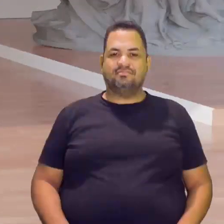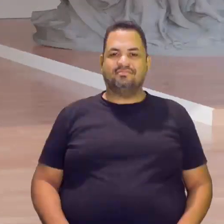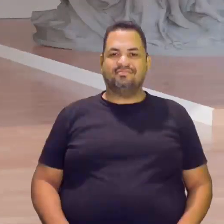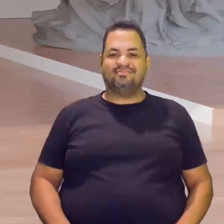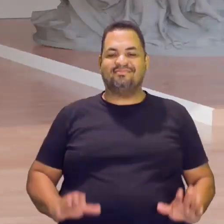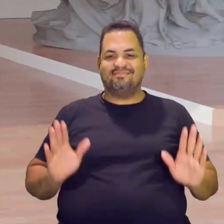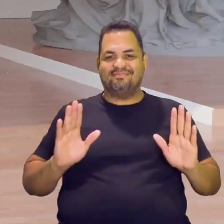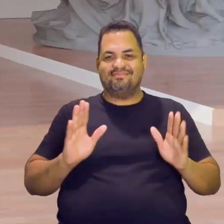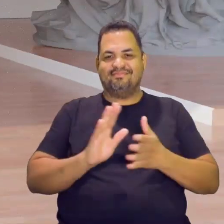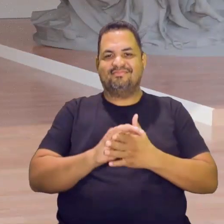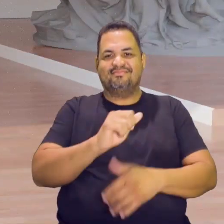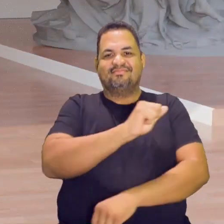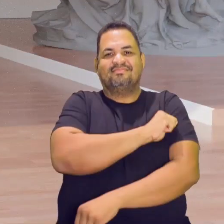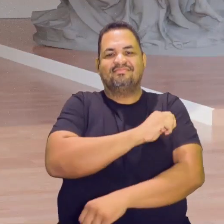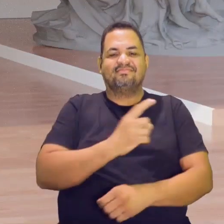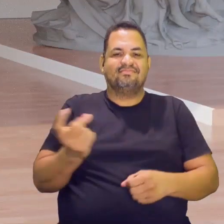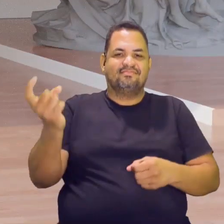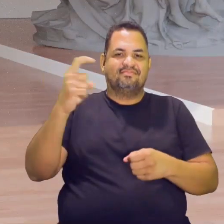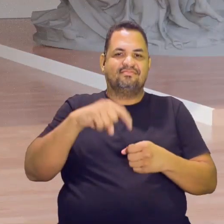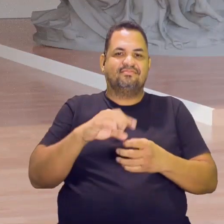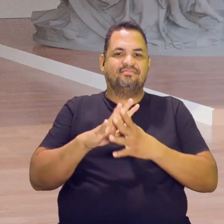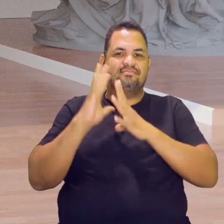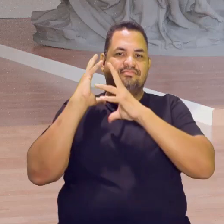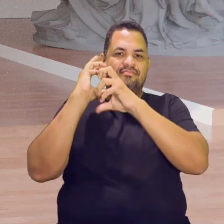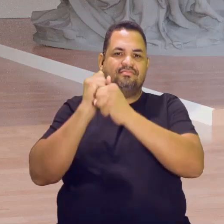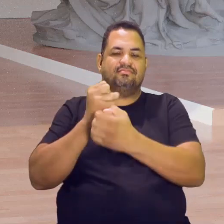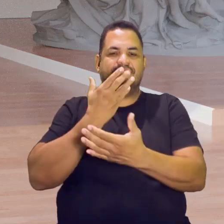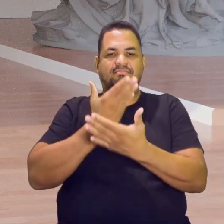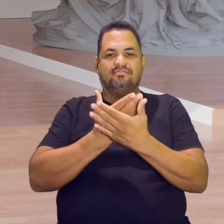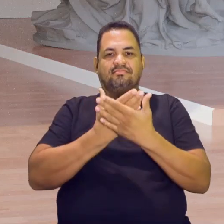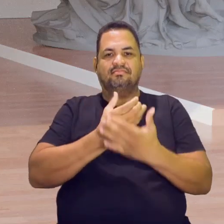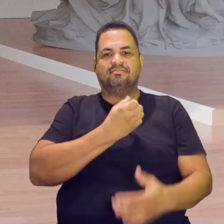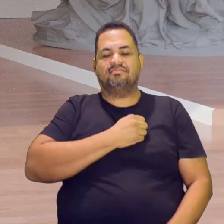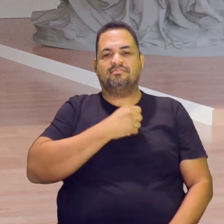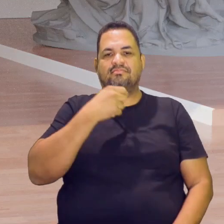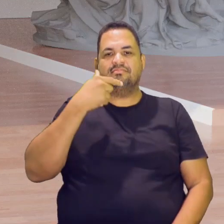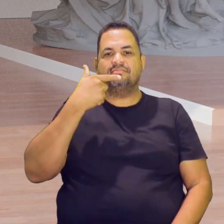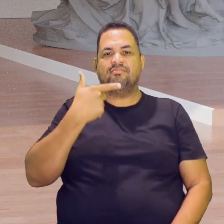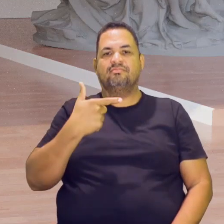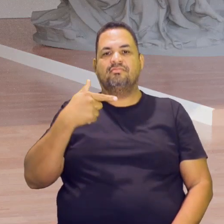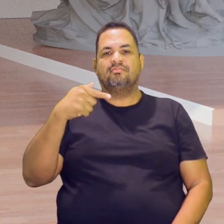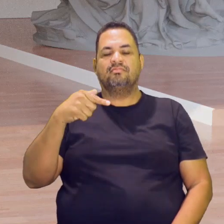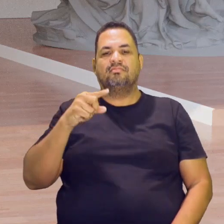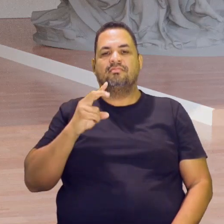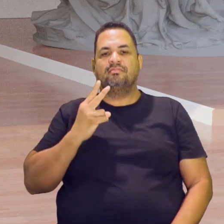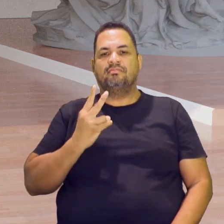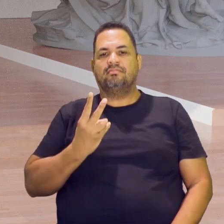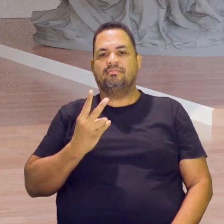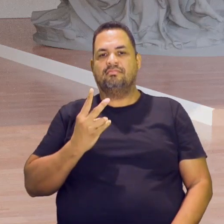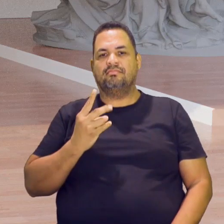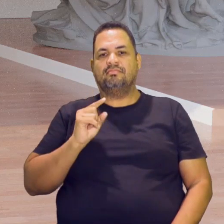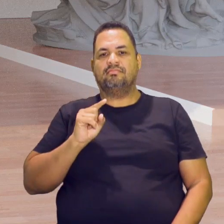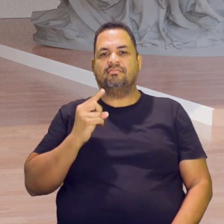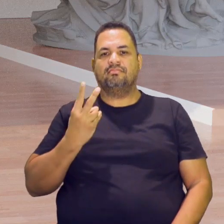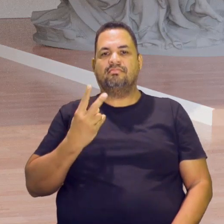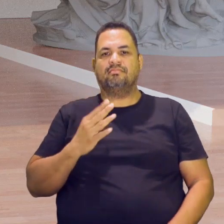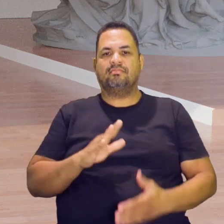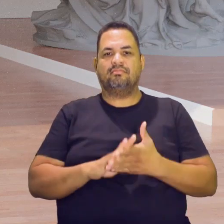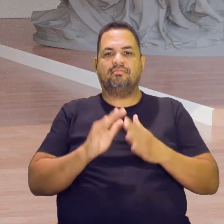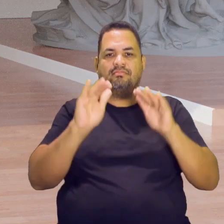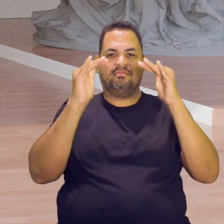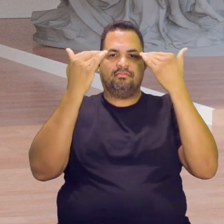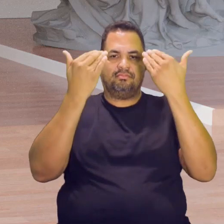Olá, estudantes! Voltamos para a revisão da aula 27.2. Queridos, quero que vocês prestem atenção